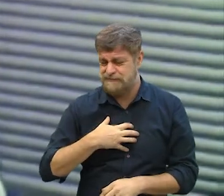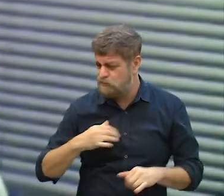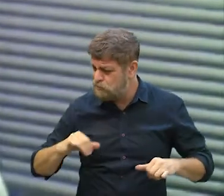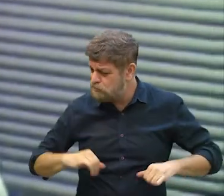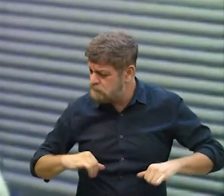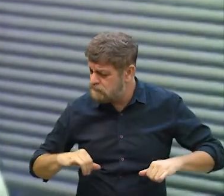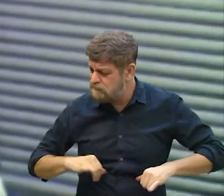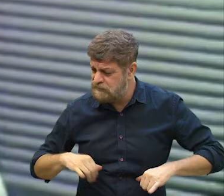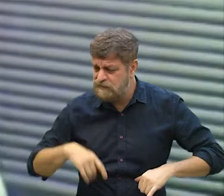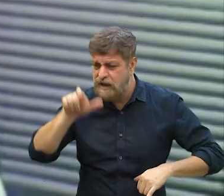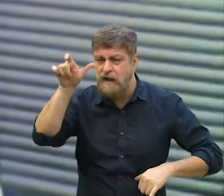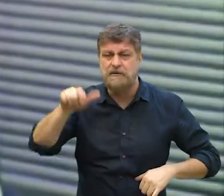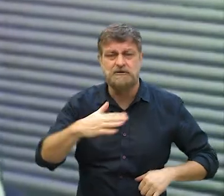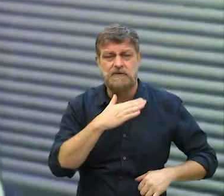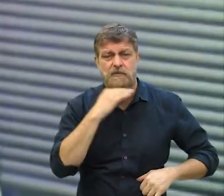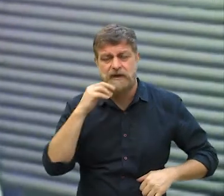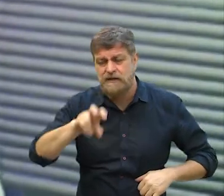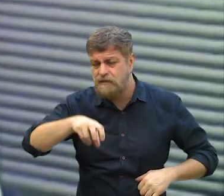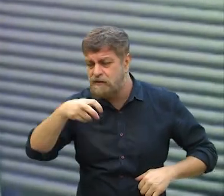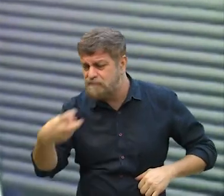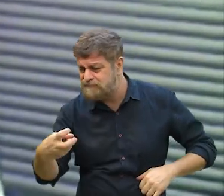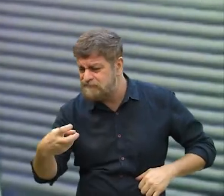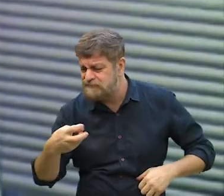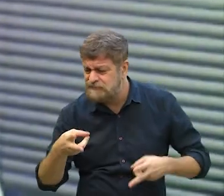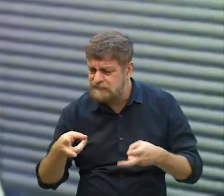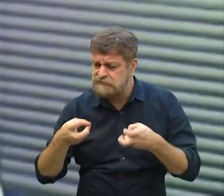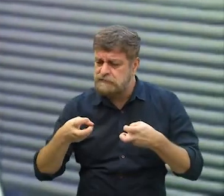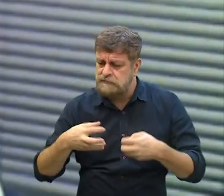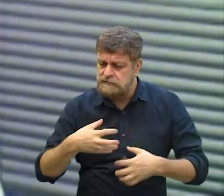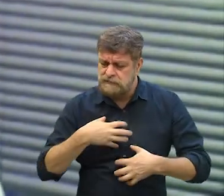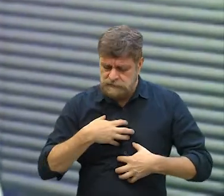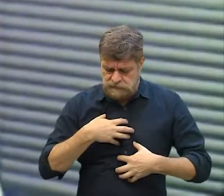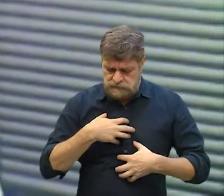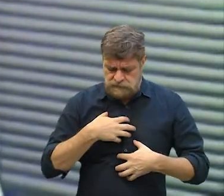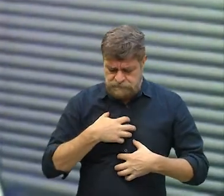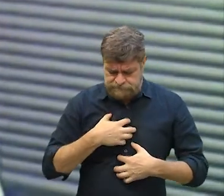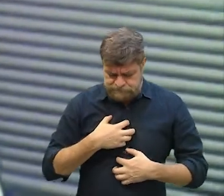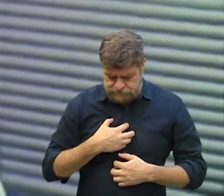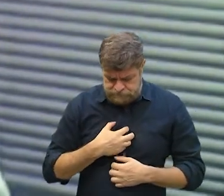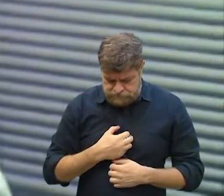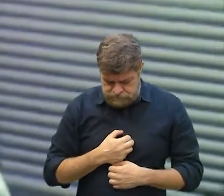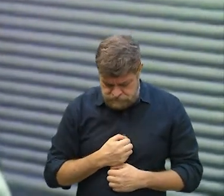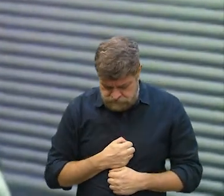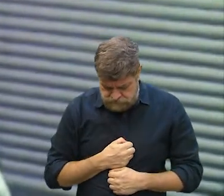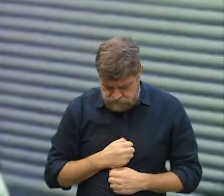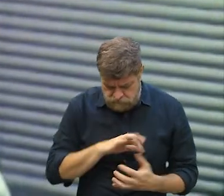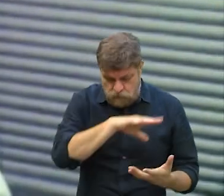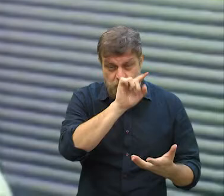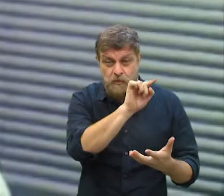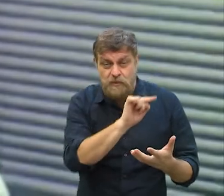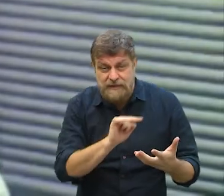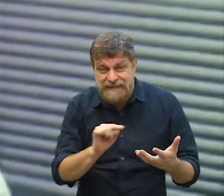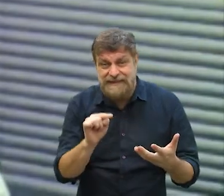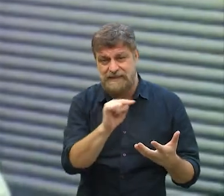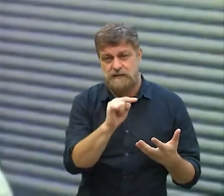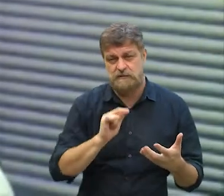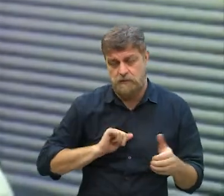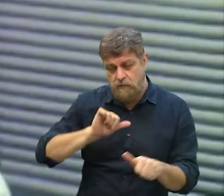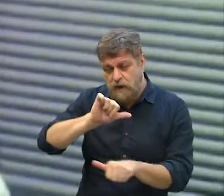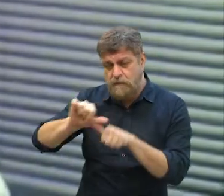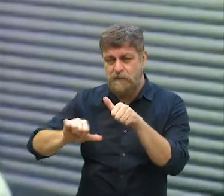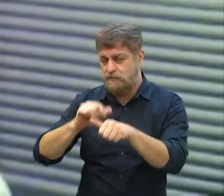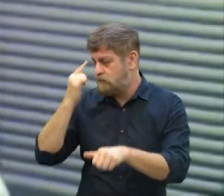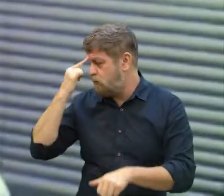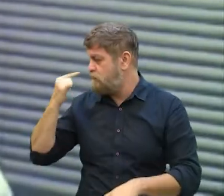muito dolorosa, né, perdendo pessoas próximas e vendo o sofrimento de todo mundo, do mundo inteiro. E mudou um pouco o